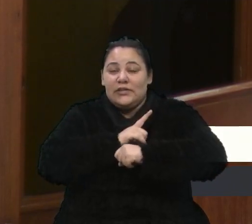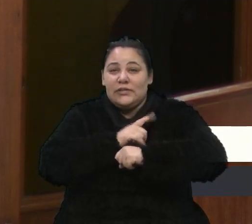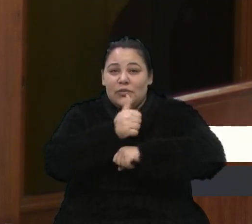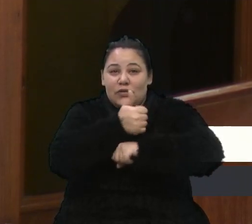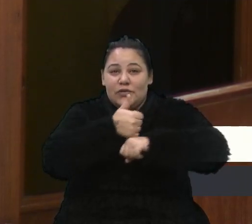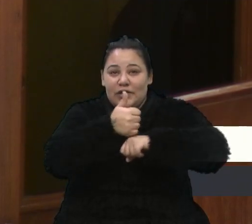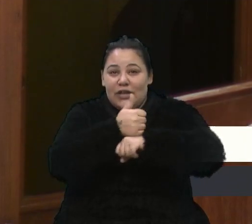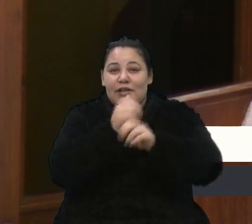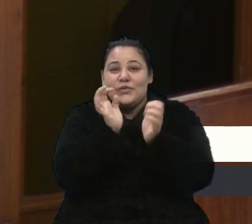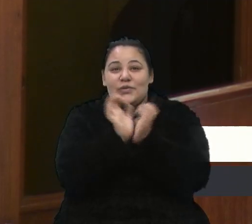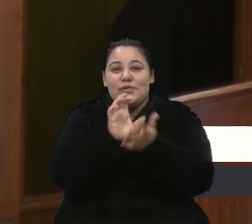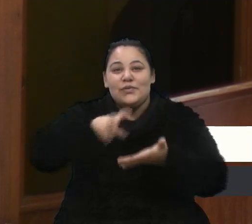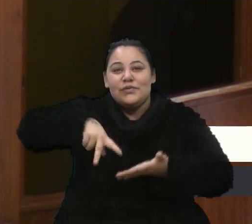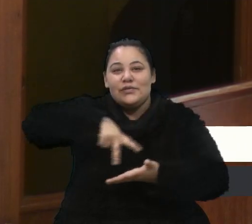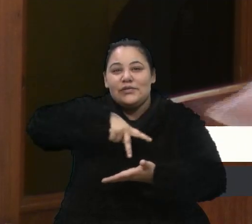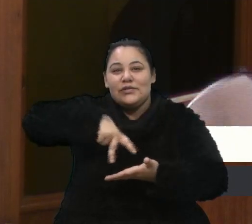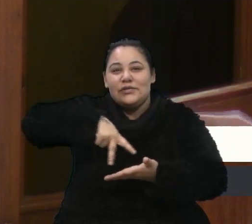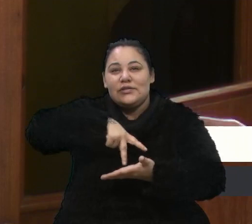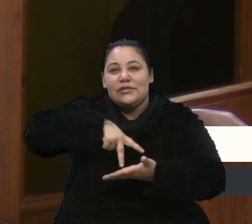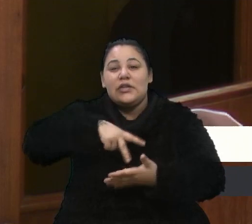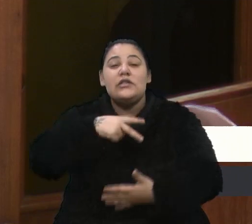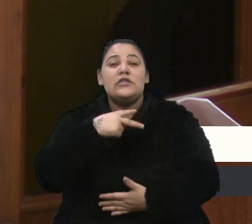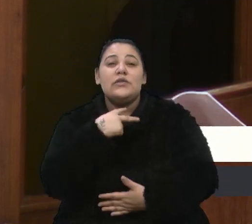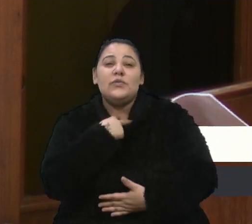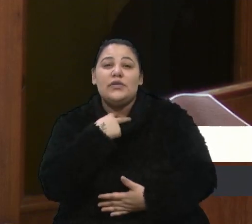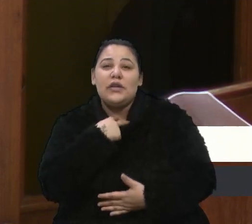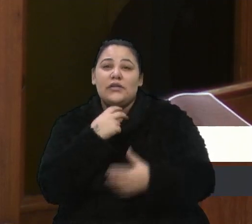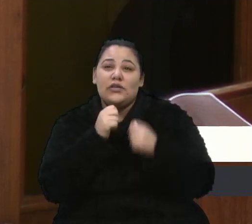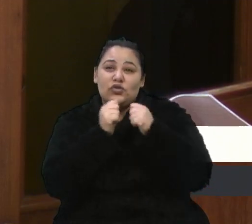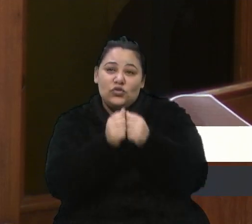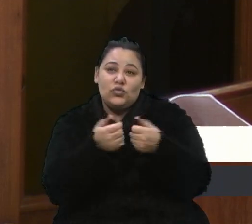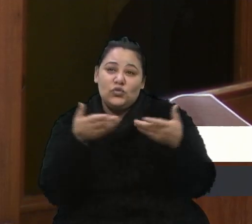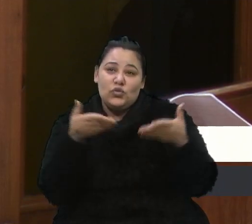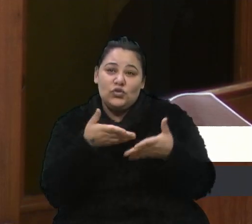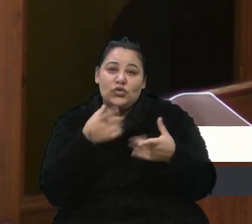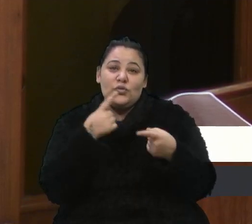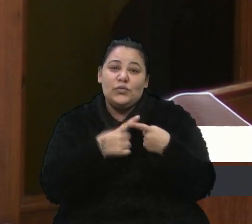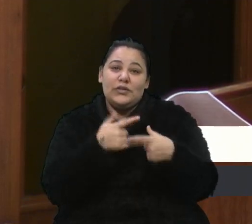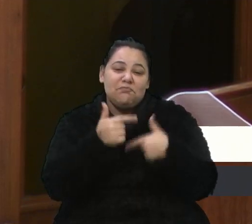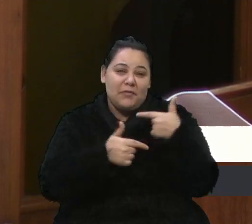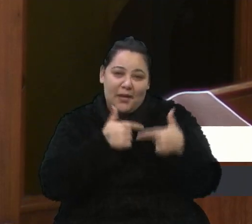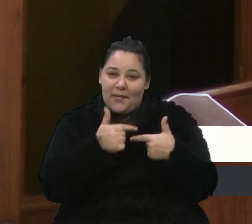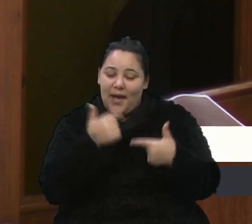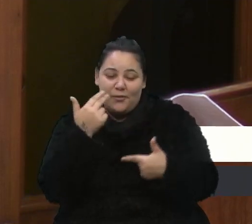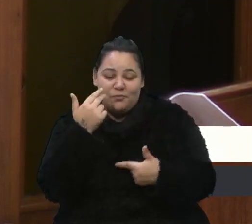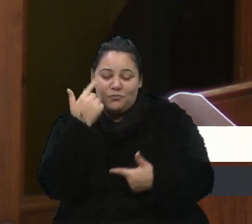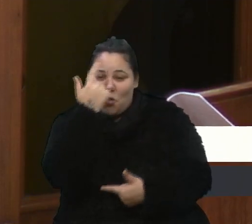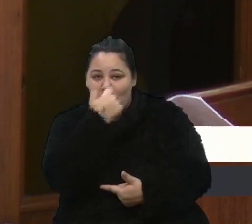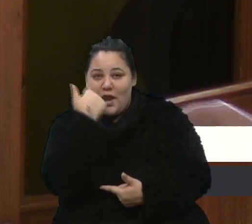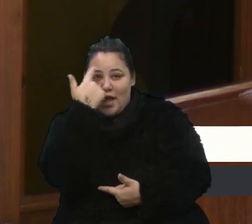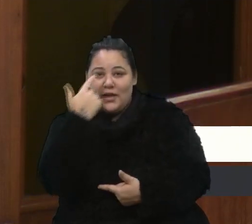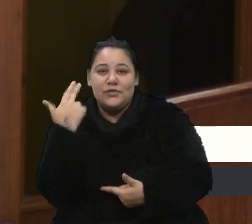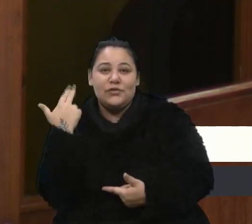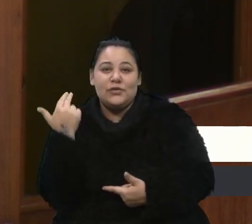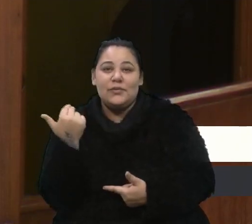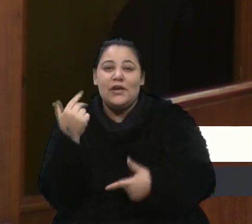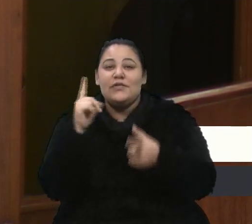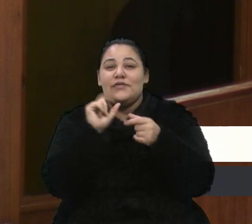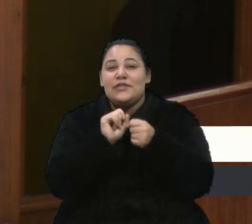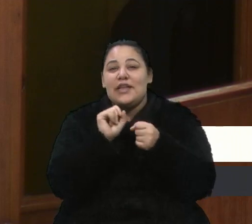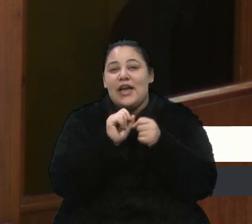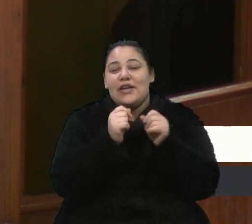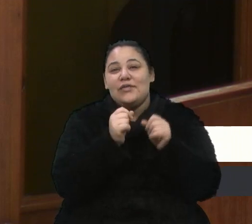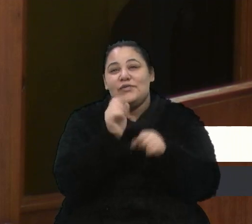Falso. Eles não puderam estar junto com nós, porque são trabalhadores, né? E eles fizeram um vídeo para prestar, então,